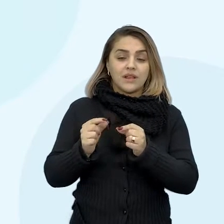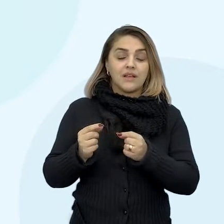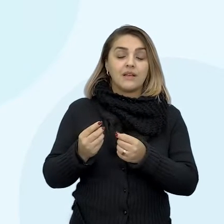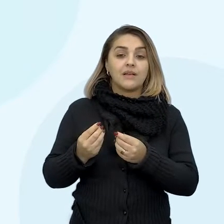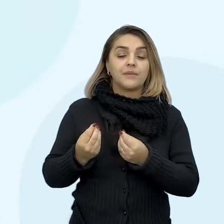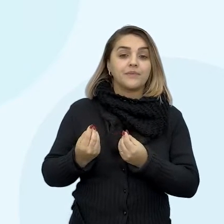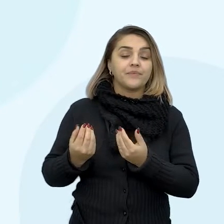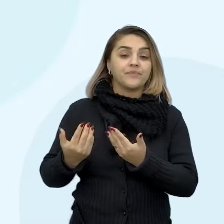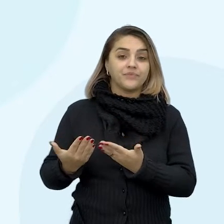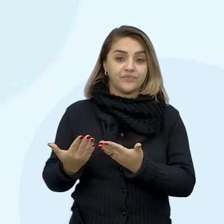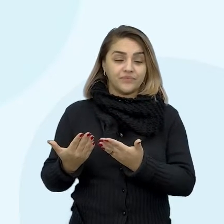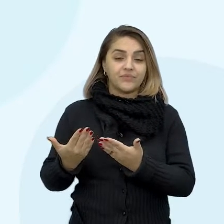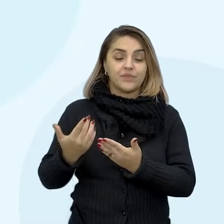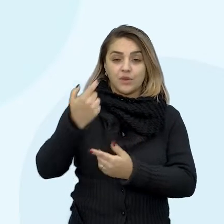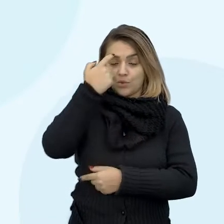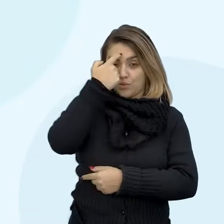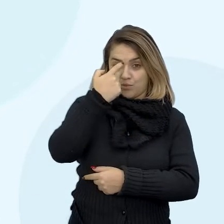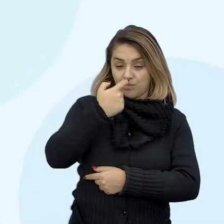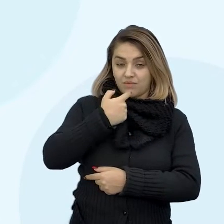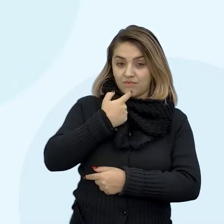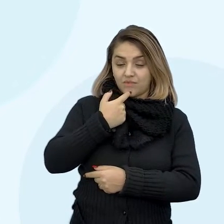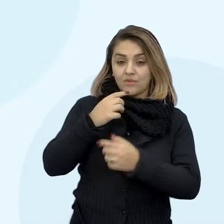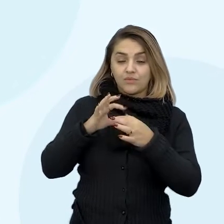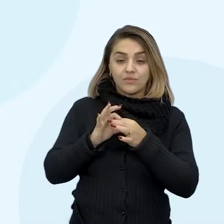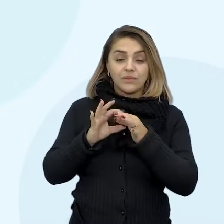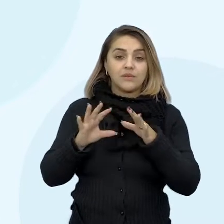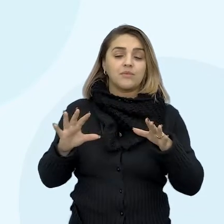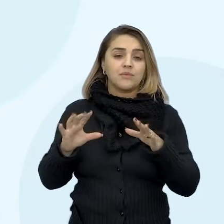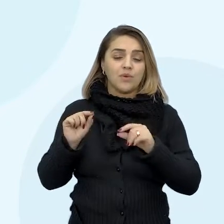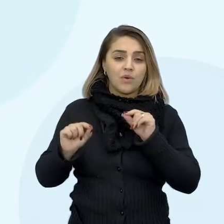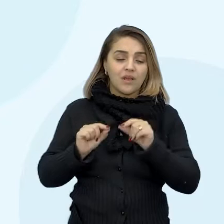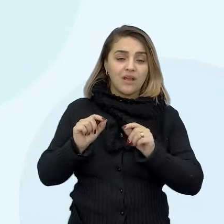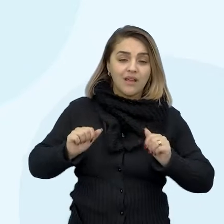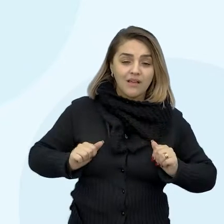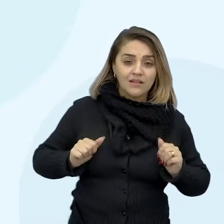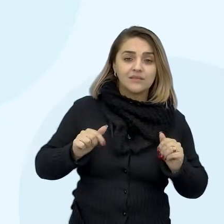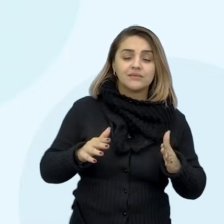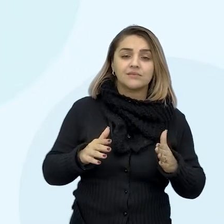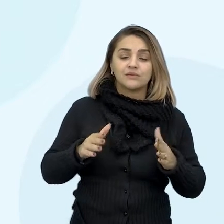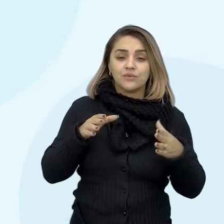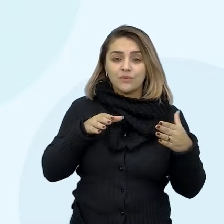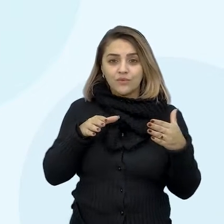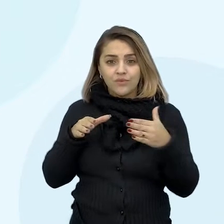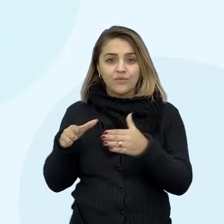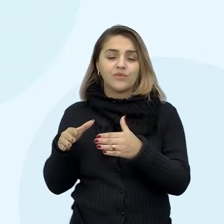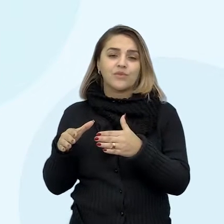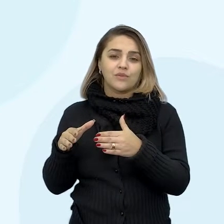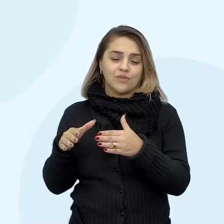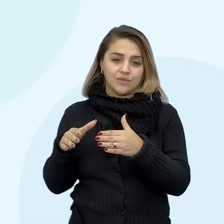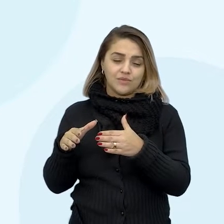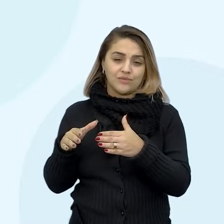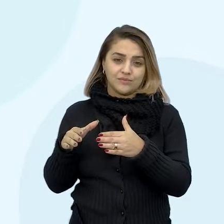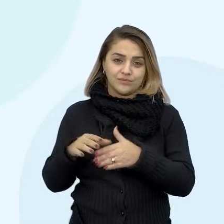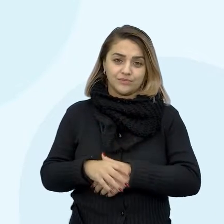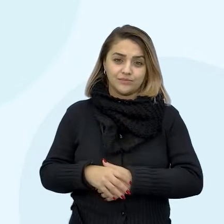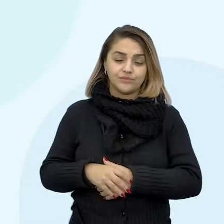perfil muito mais democrático às ações voltadas para o bem